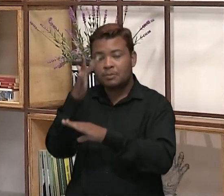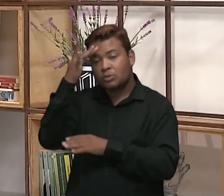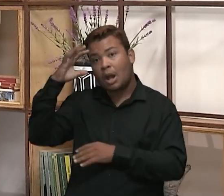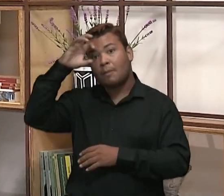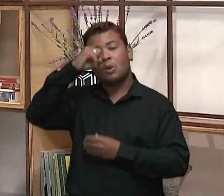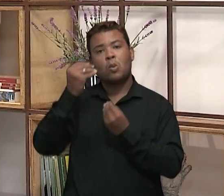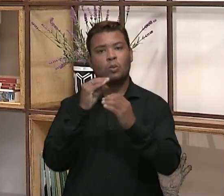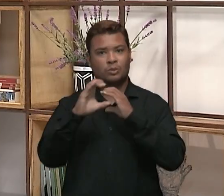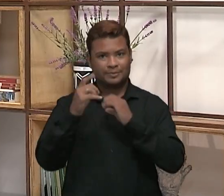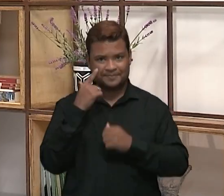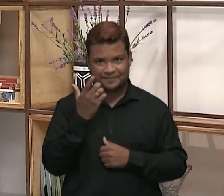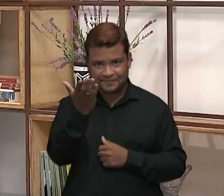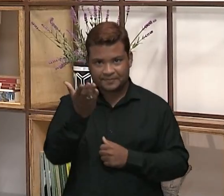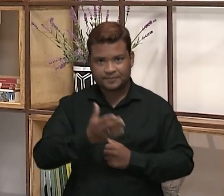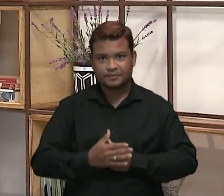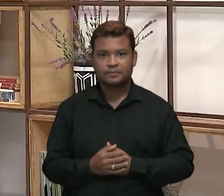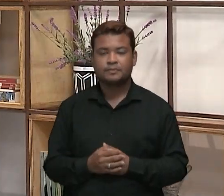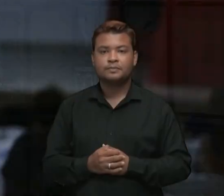acompanhar.